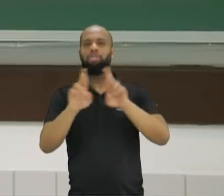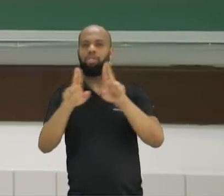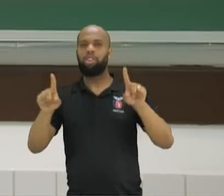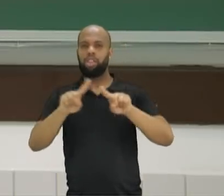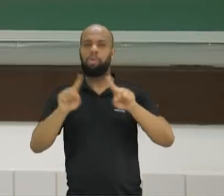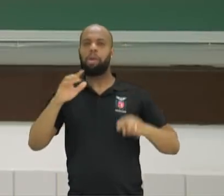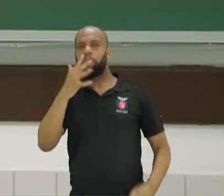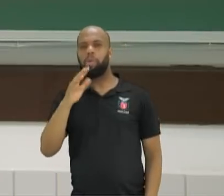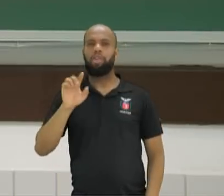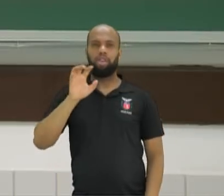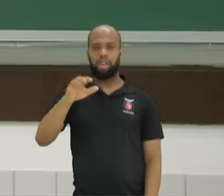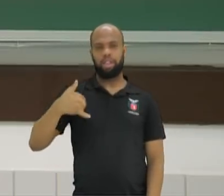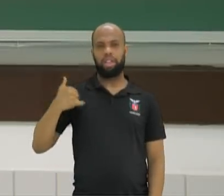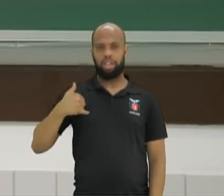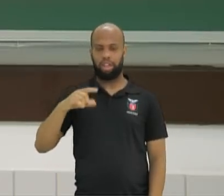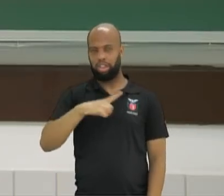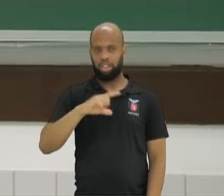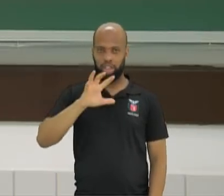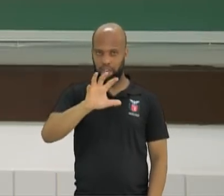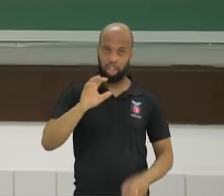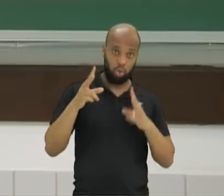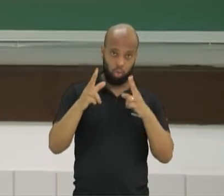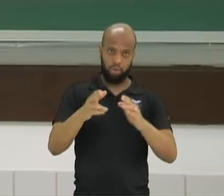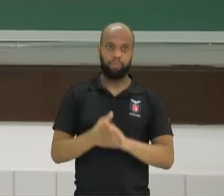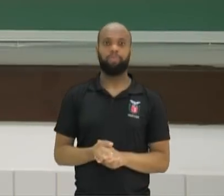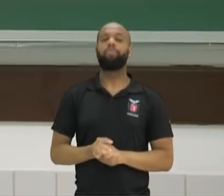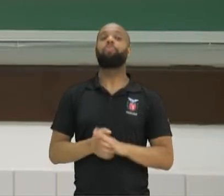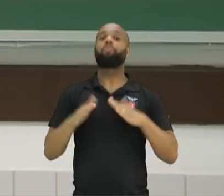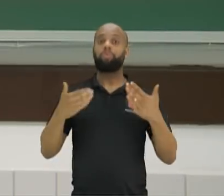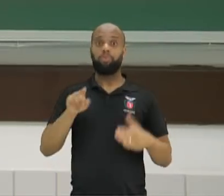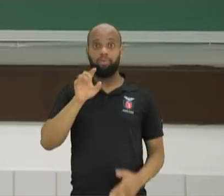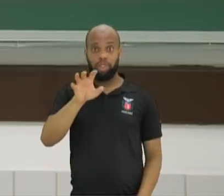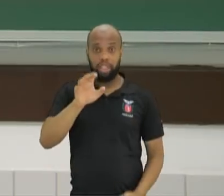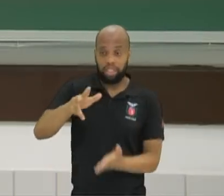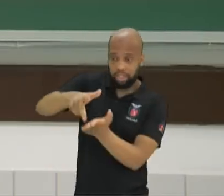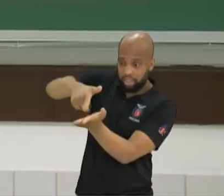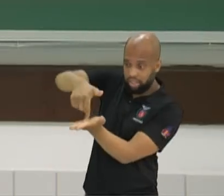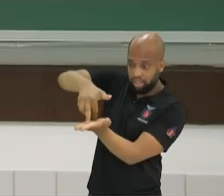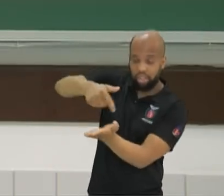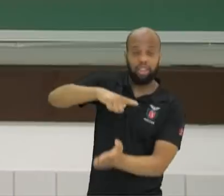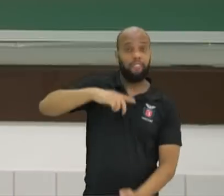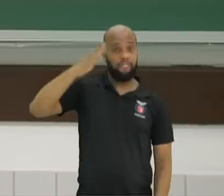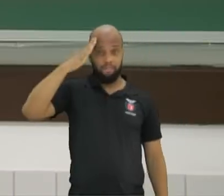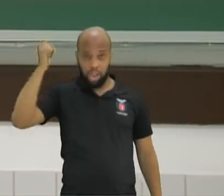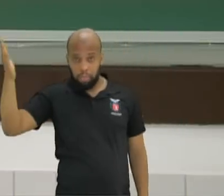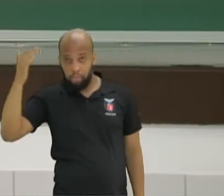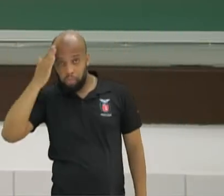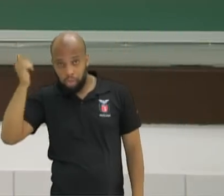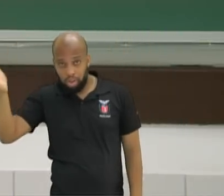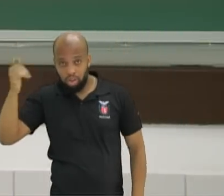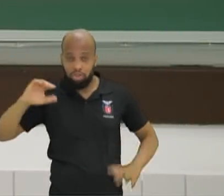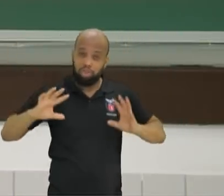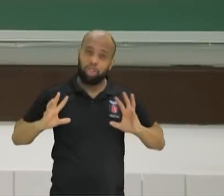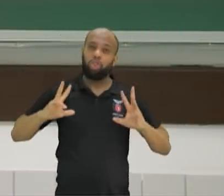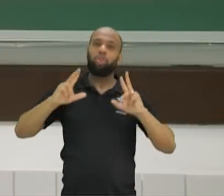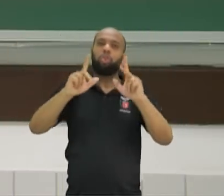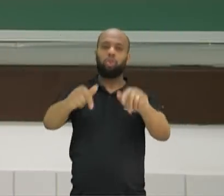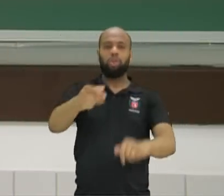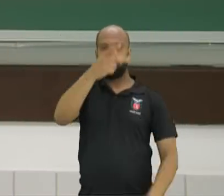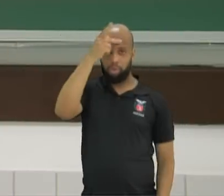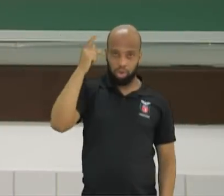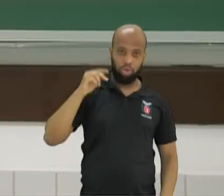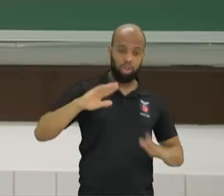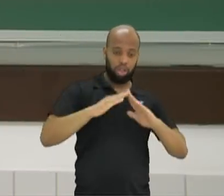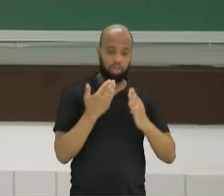tinha mais ou menos a idade de vocês hoje. E esse passo ficou tão popular que todo mundo na